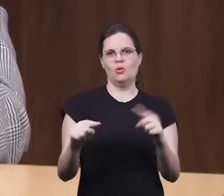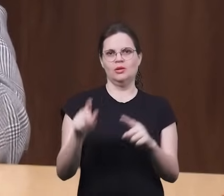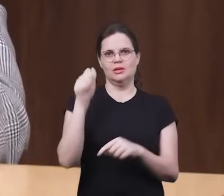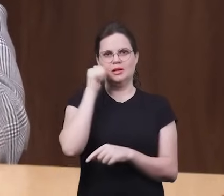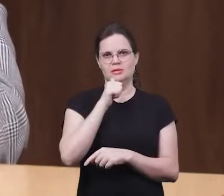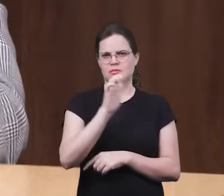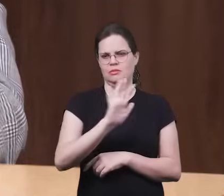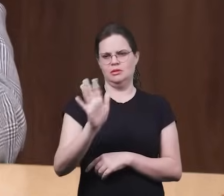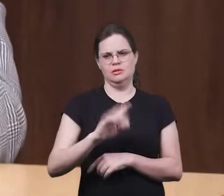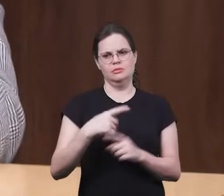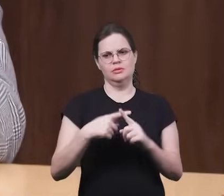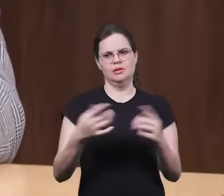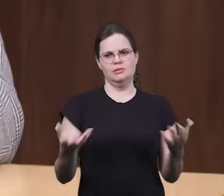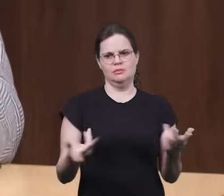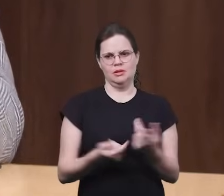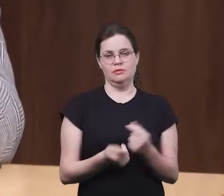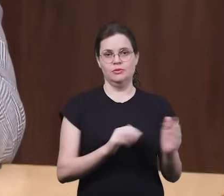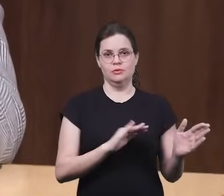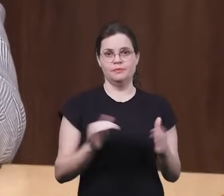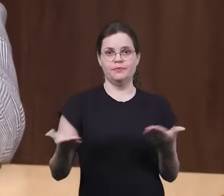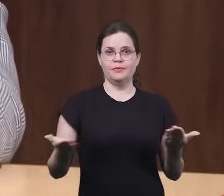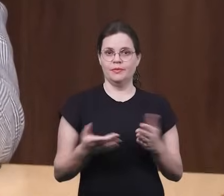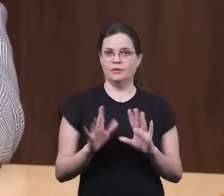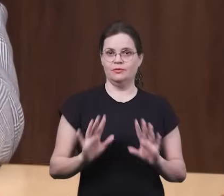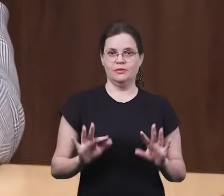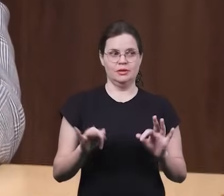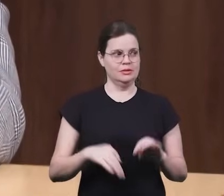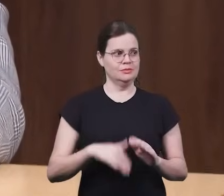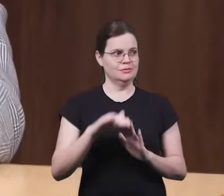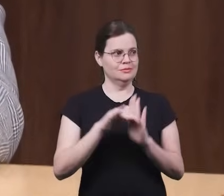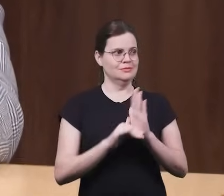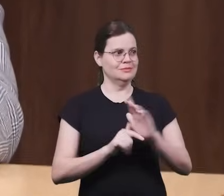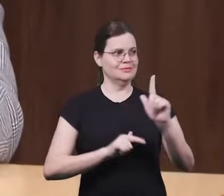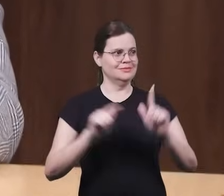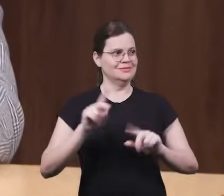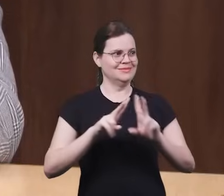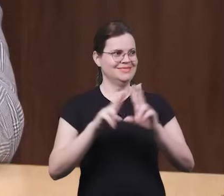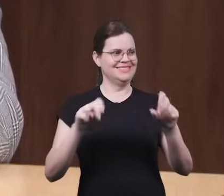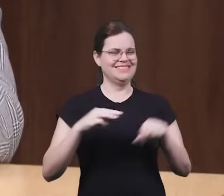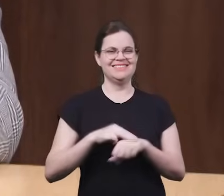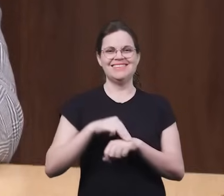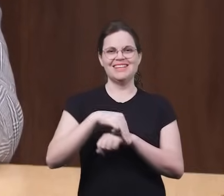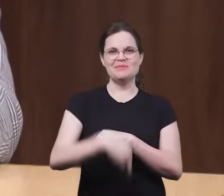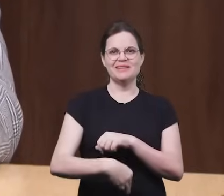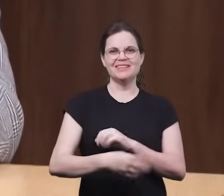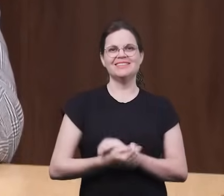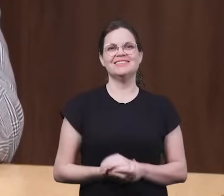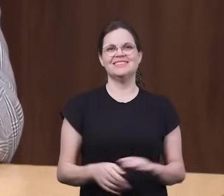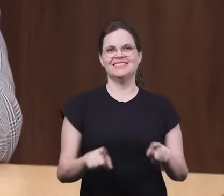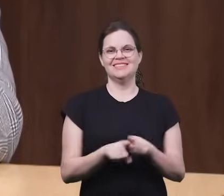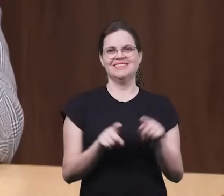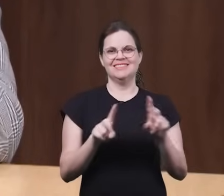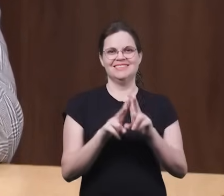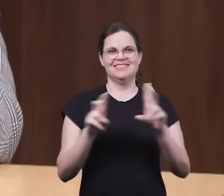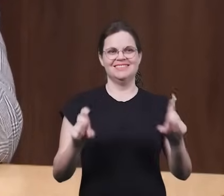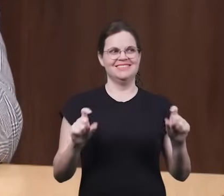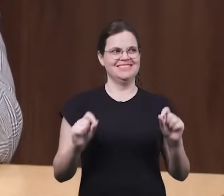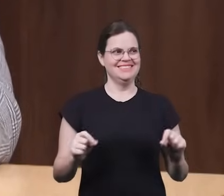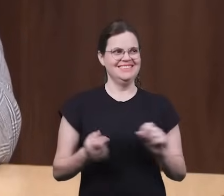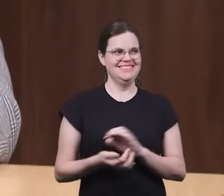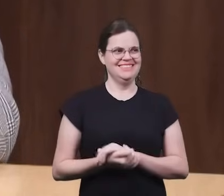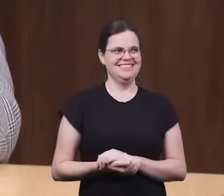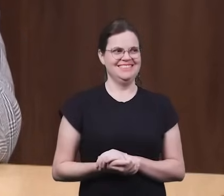trabalho maravilhoso. Nós estamos encerrando mais esse programa sobre ministérios, falando hoje sobre o ministério